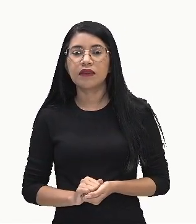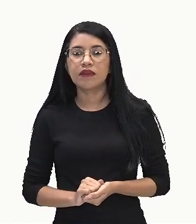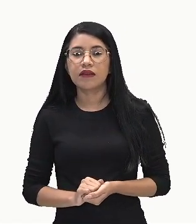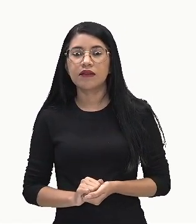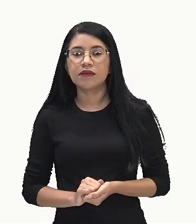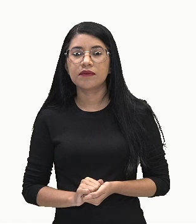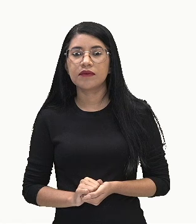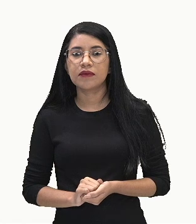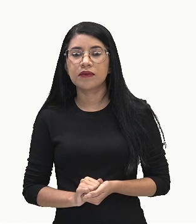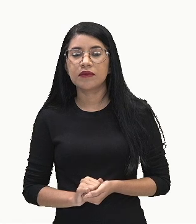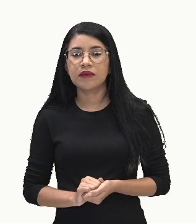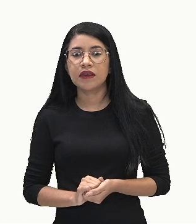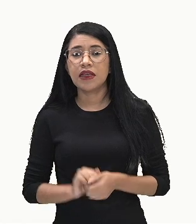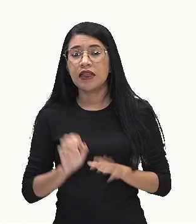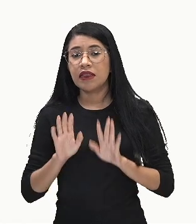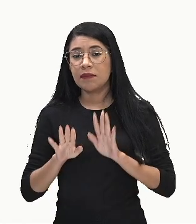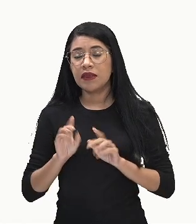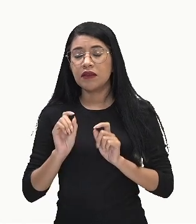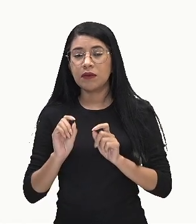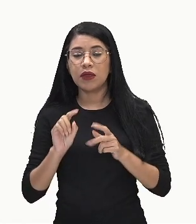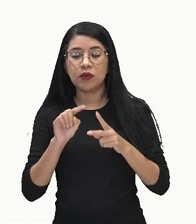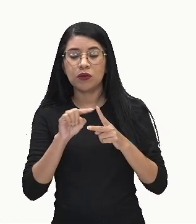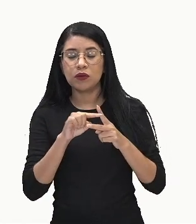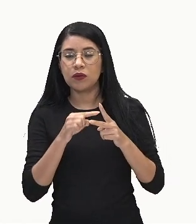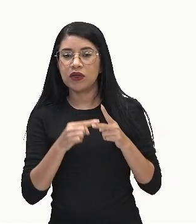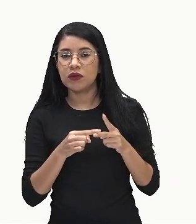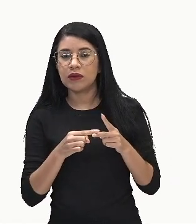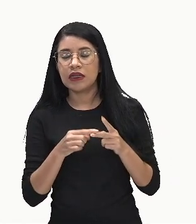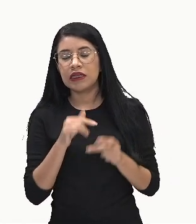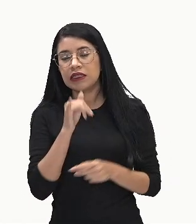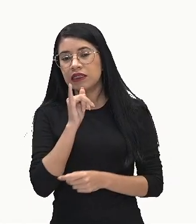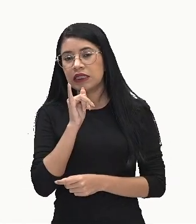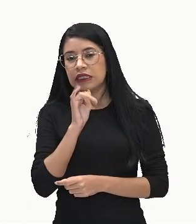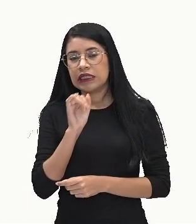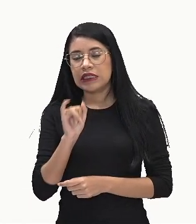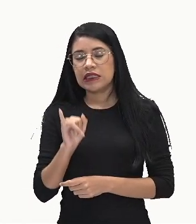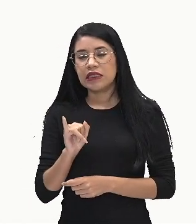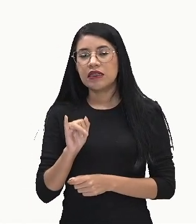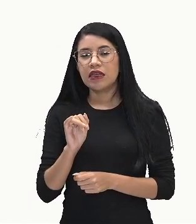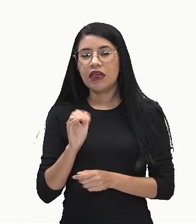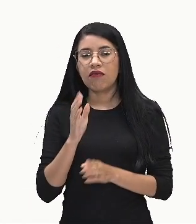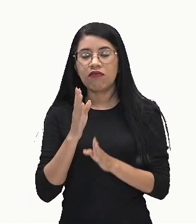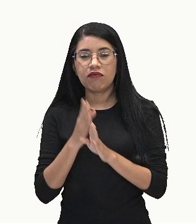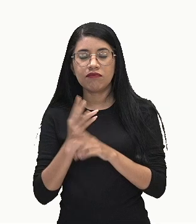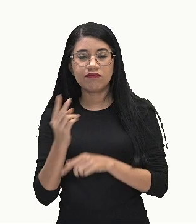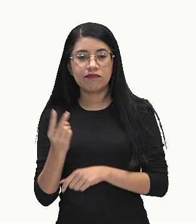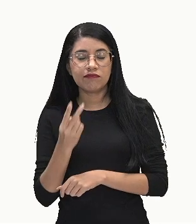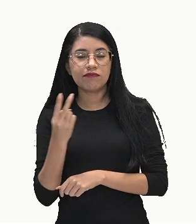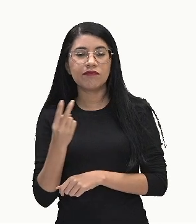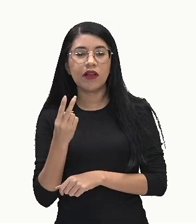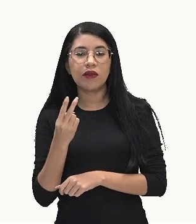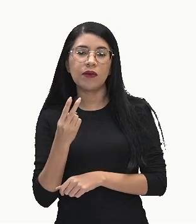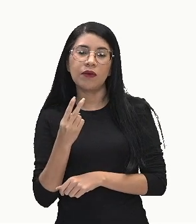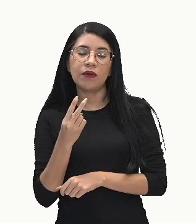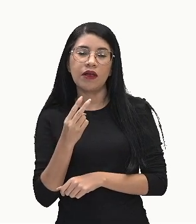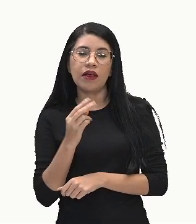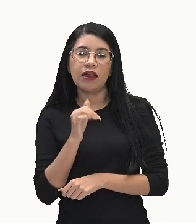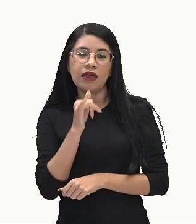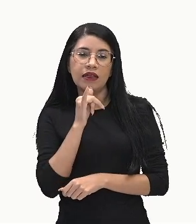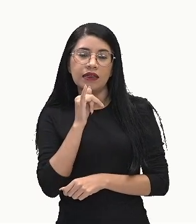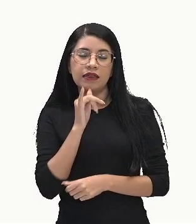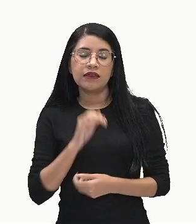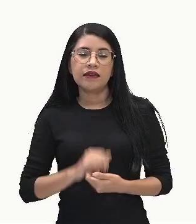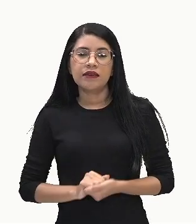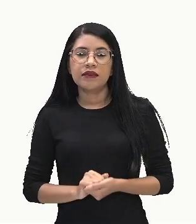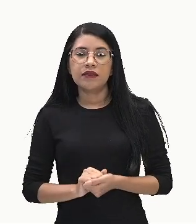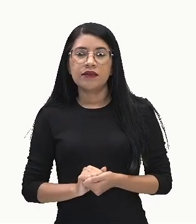a posição do ângulo. Então, por exemplo, se eu quiser calcular, se eu pegar como referência